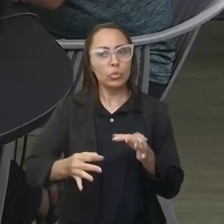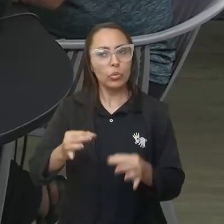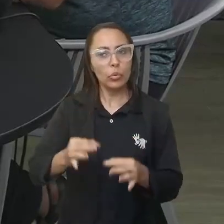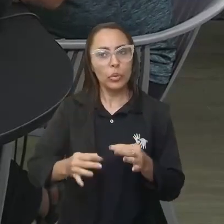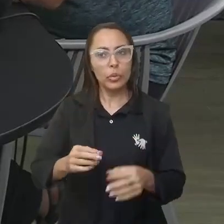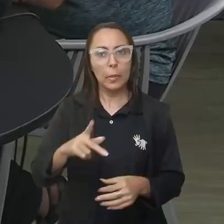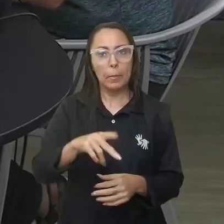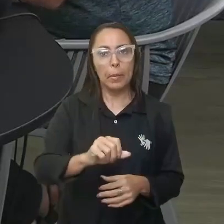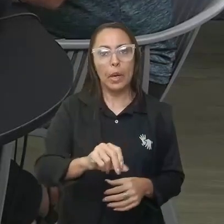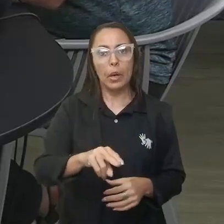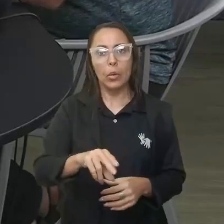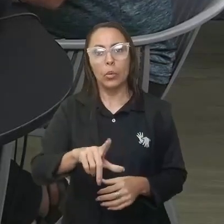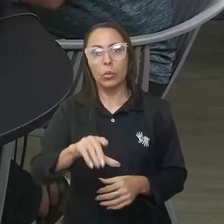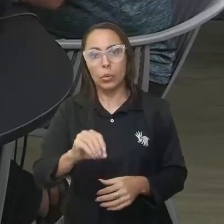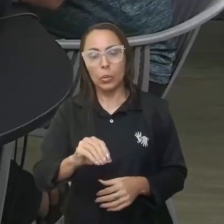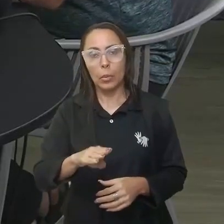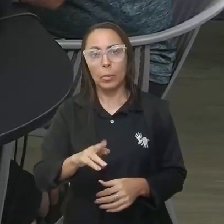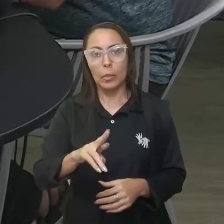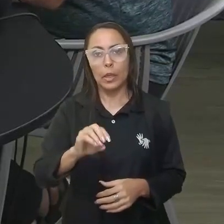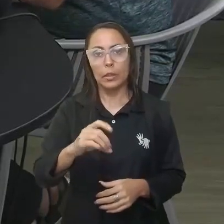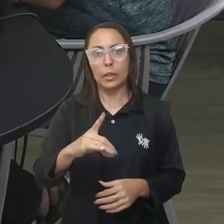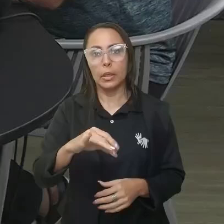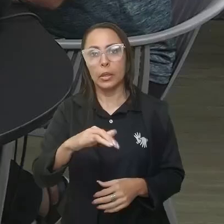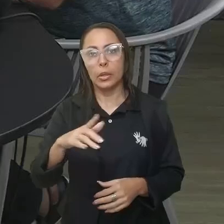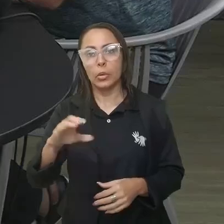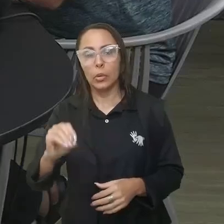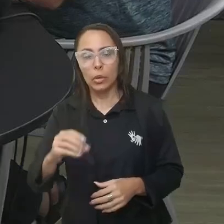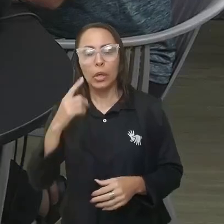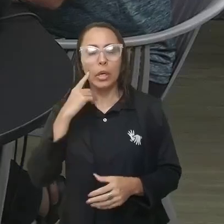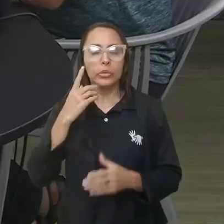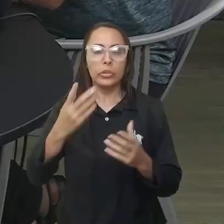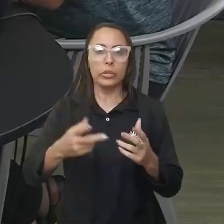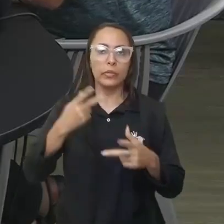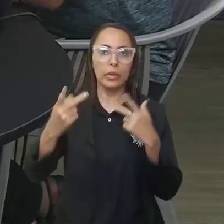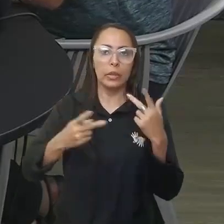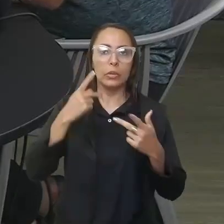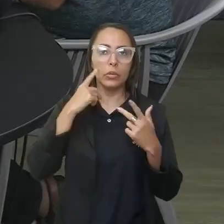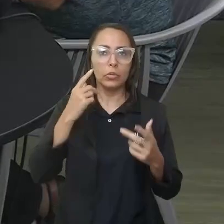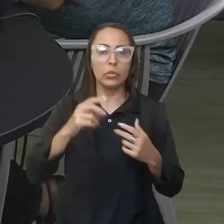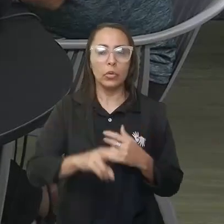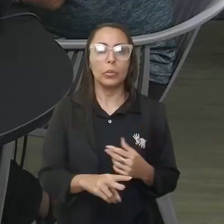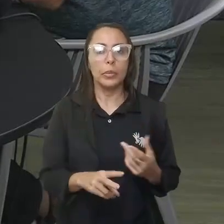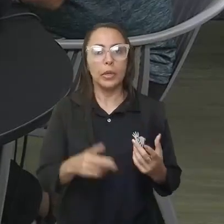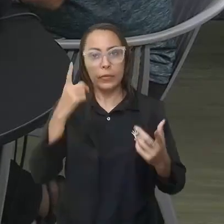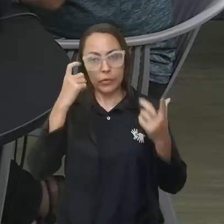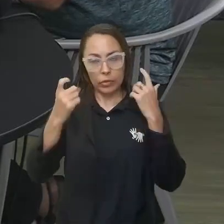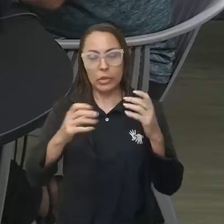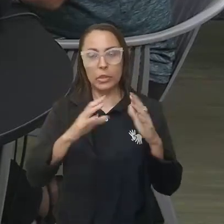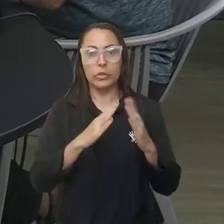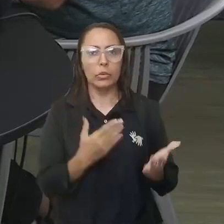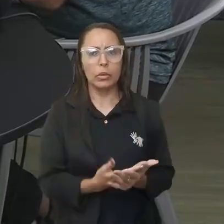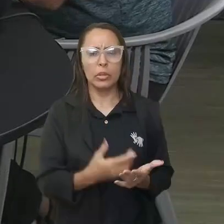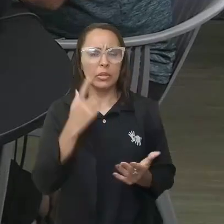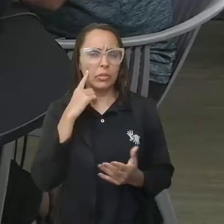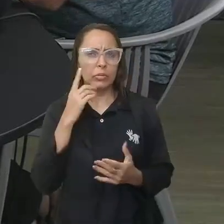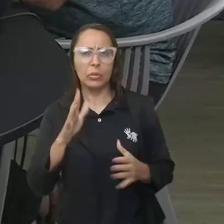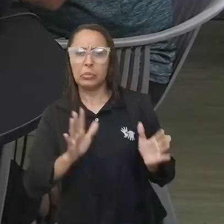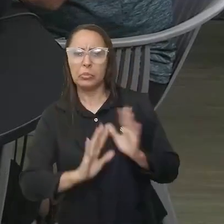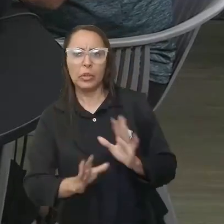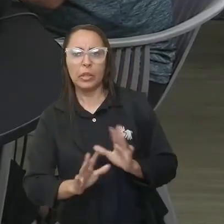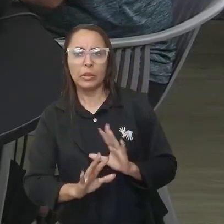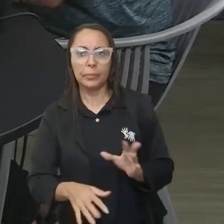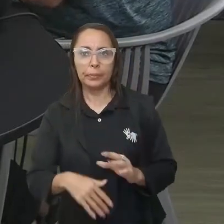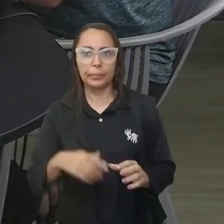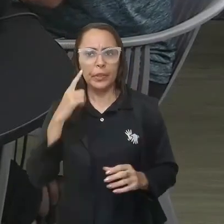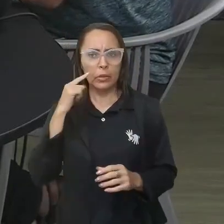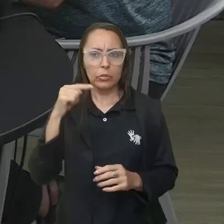Paulo Brandão, né, e a gente foi falar sobre violência nas escolas. E aí a gente prefiro, não vamos falar de violência, porque a violência não